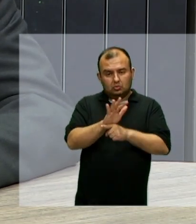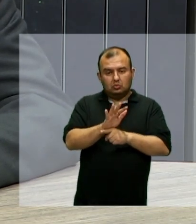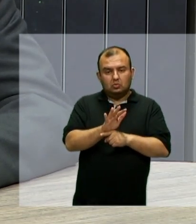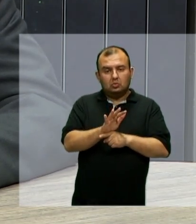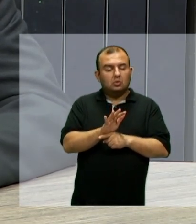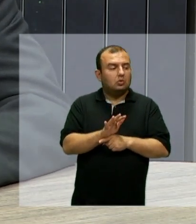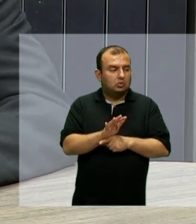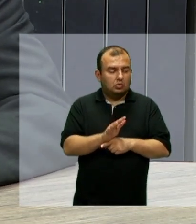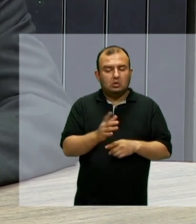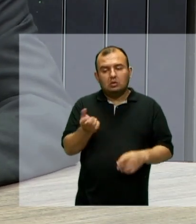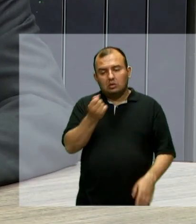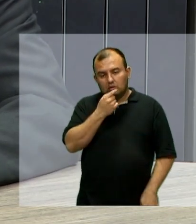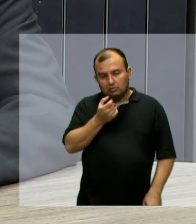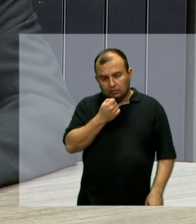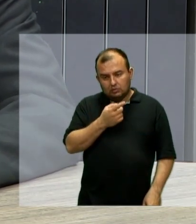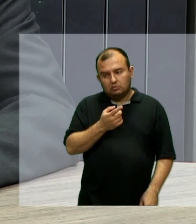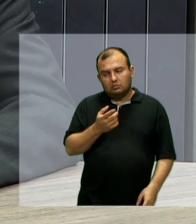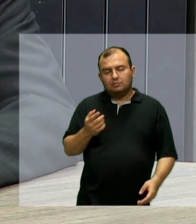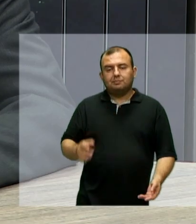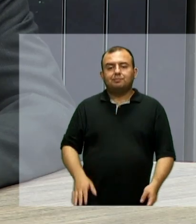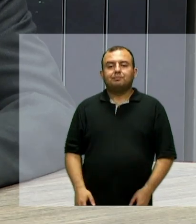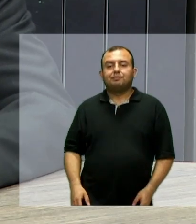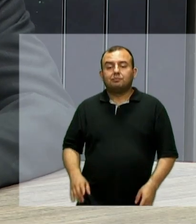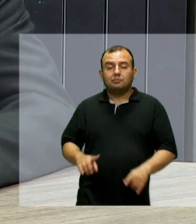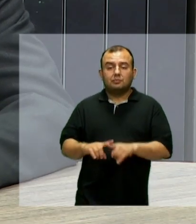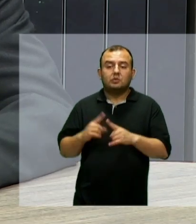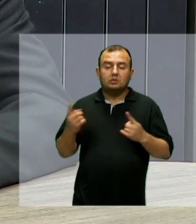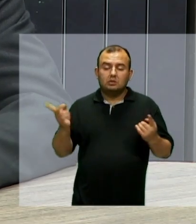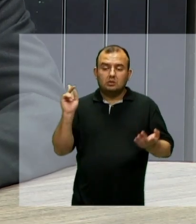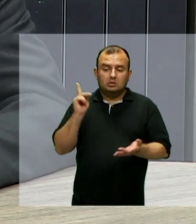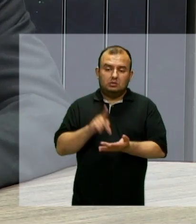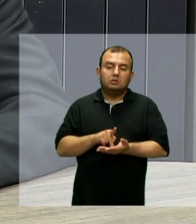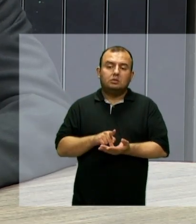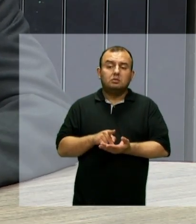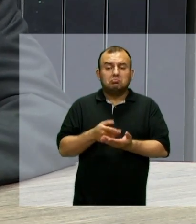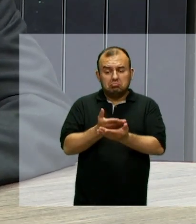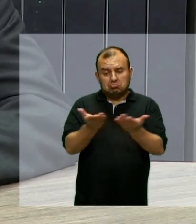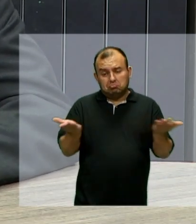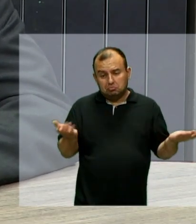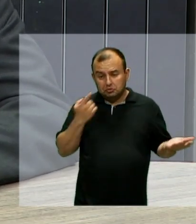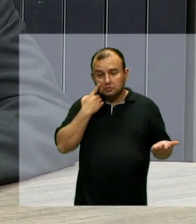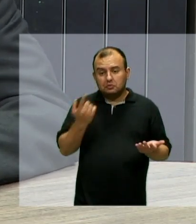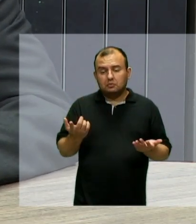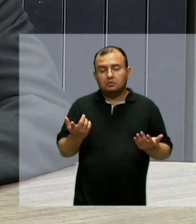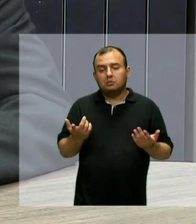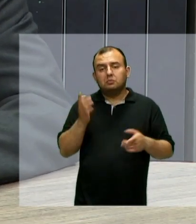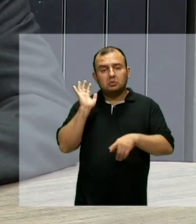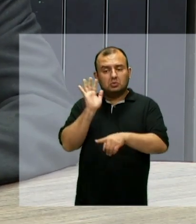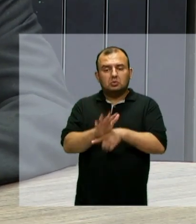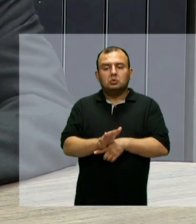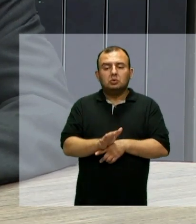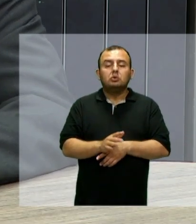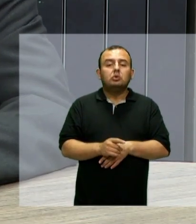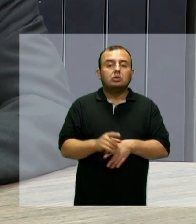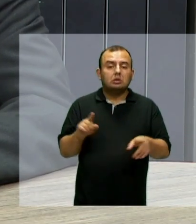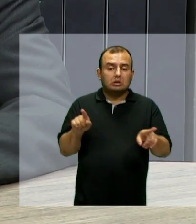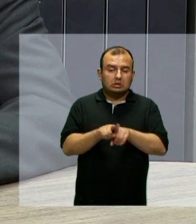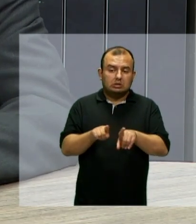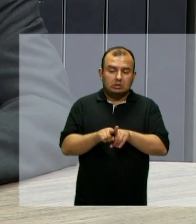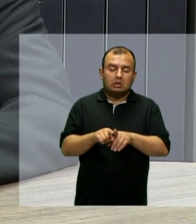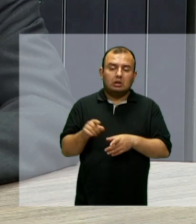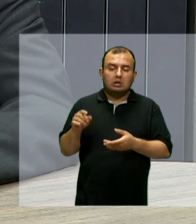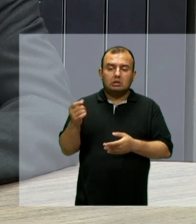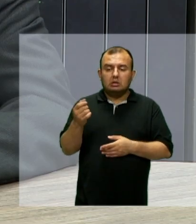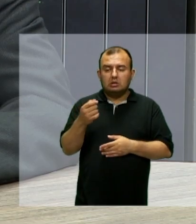dessas medicações, né? Mas é uma realidade que está aí e veio para ficar. Geralmente essas drogas